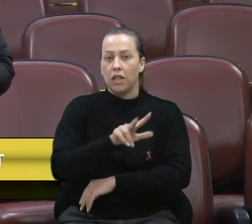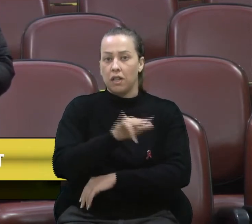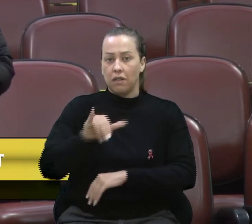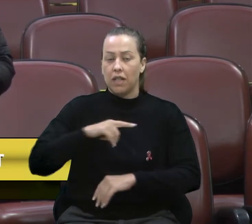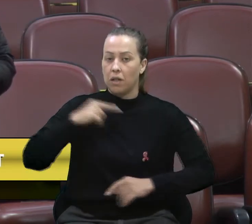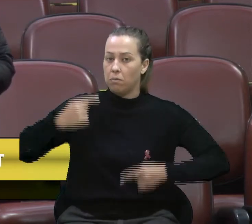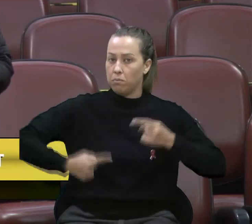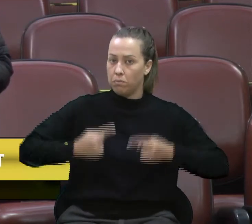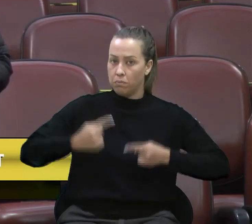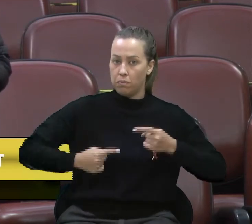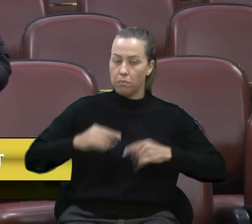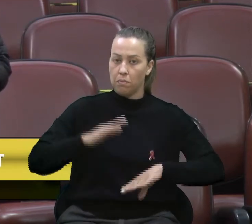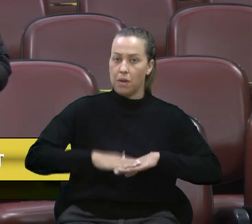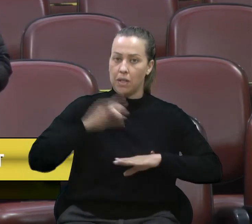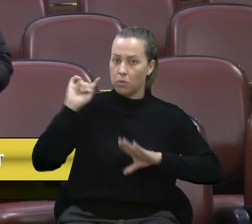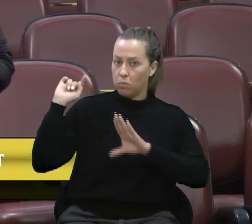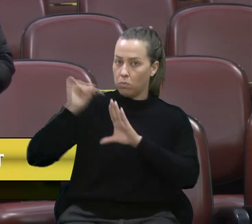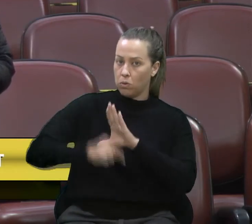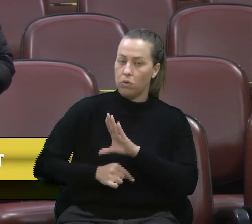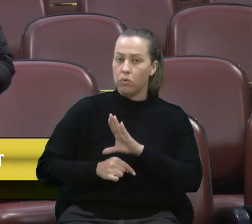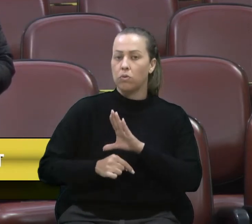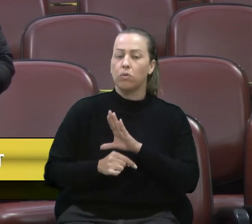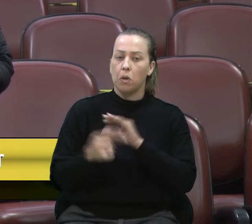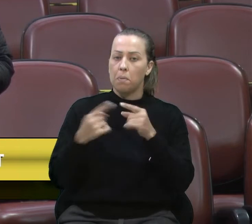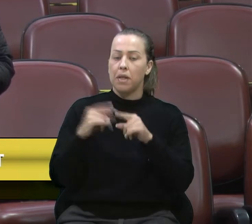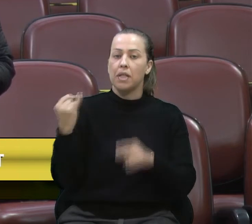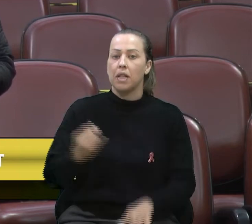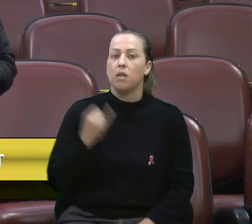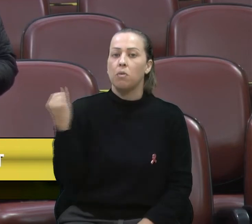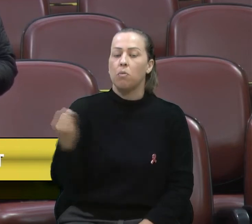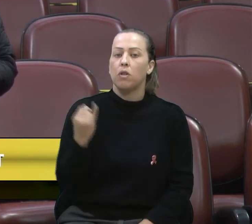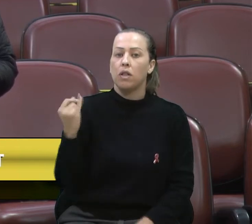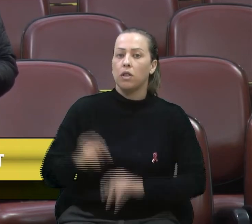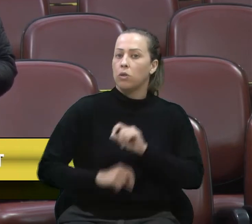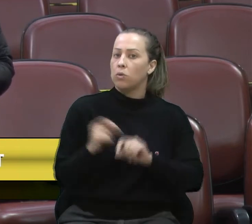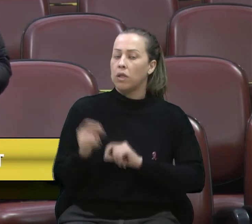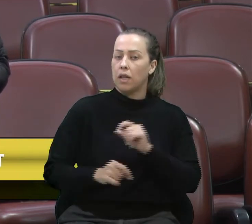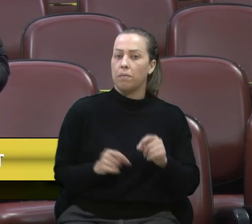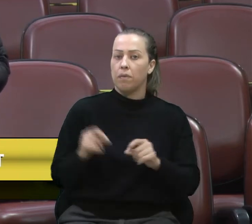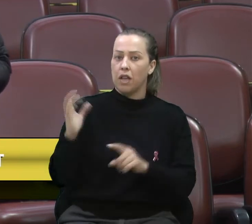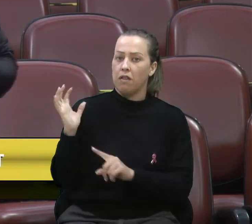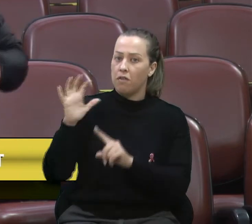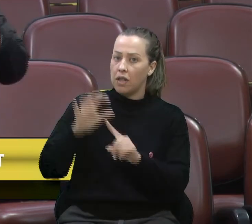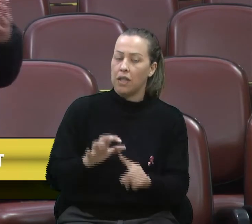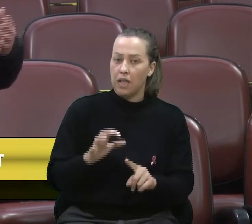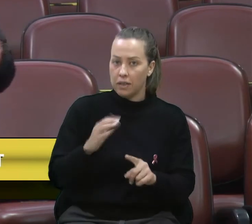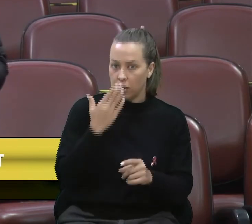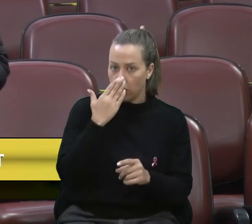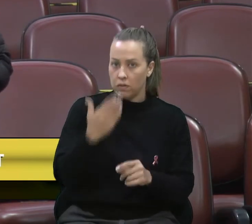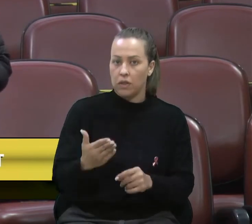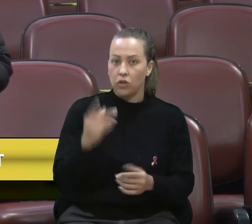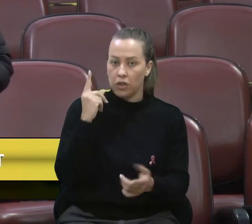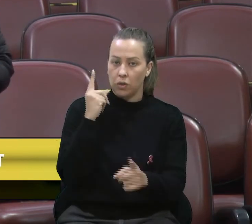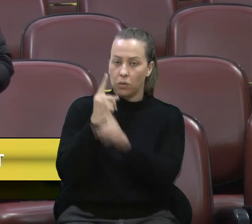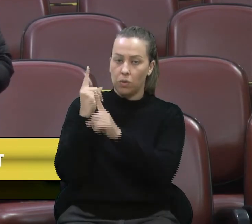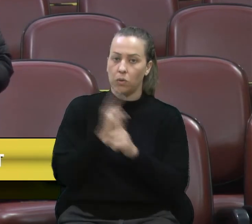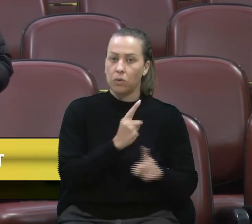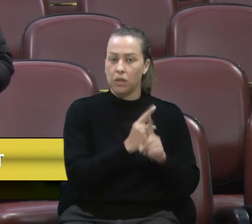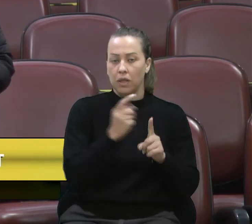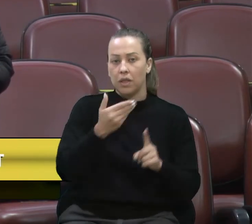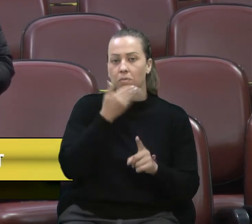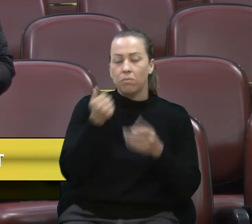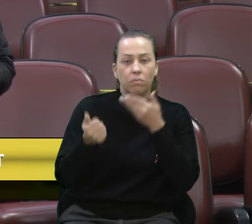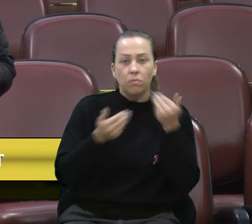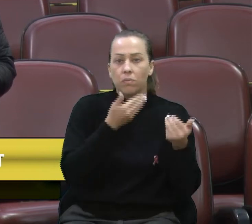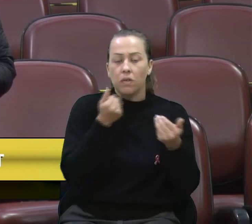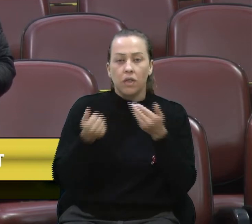de uma forma mais aprofundada, mas é importante a gente enfrentar isso de frente e encontrar alternativas, então,